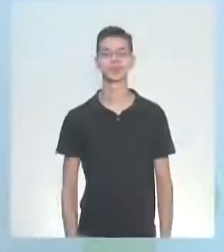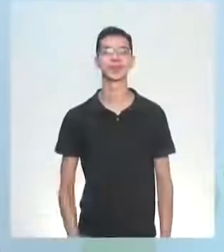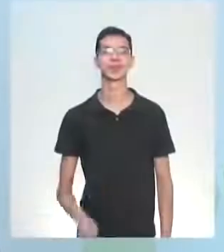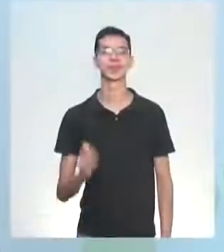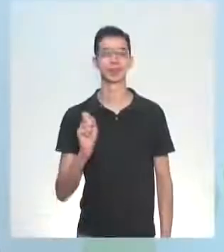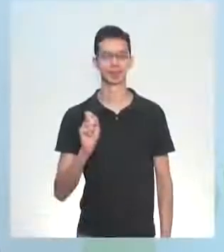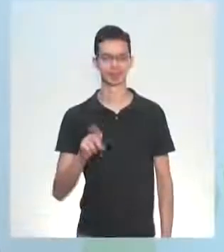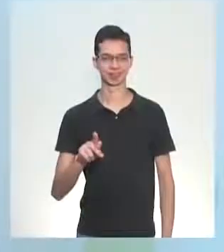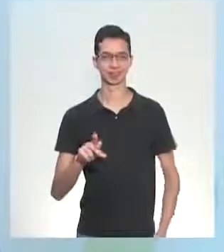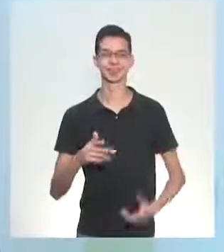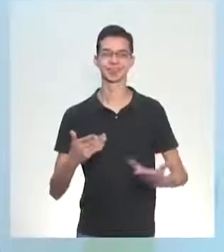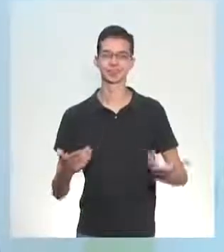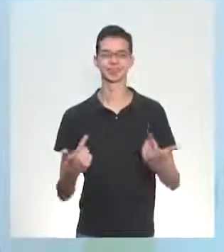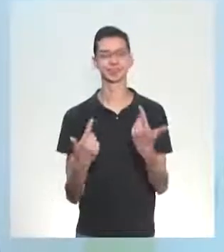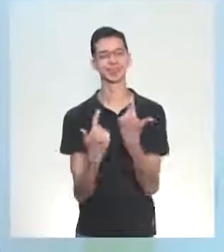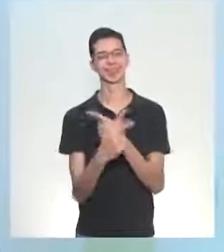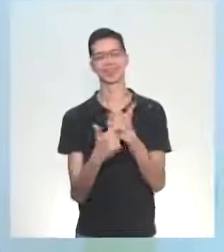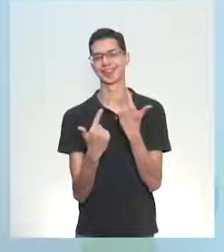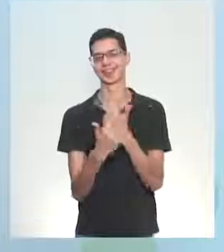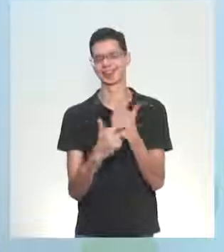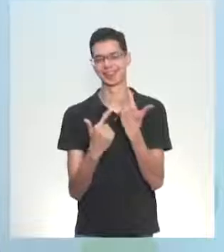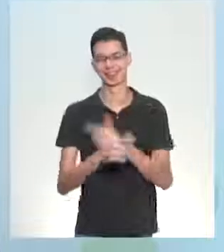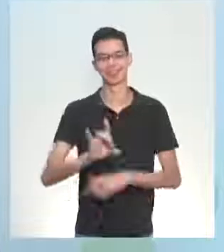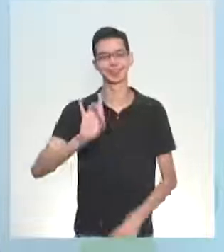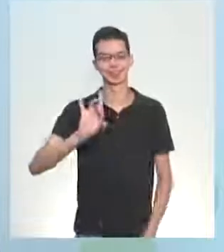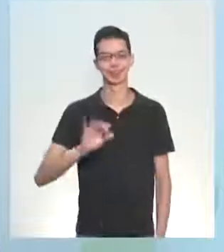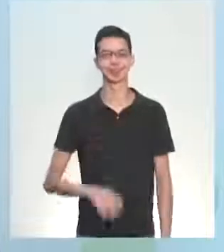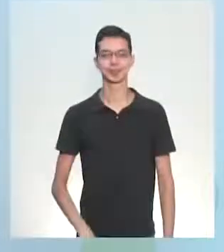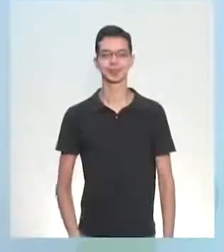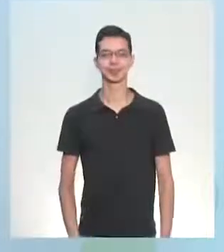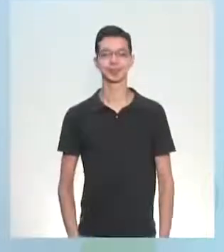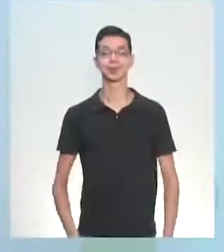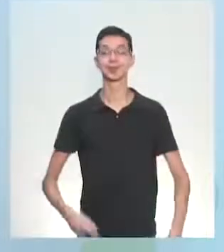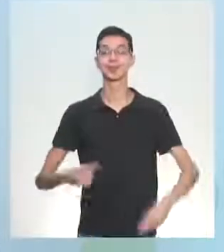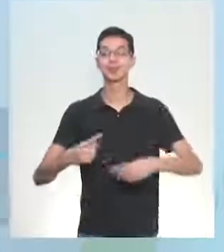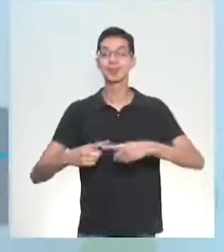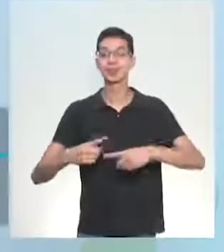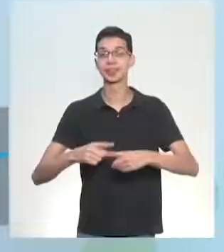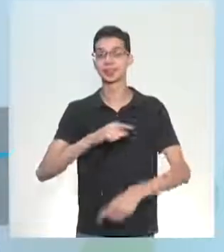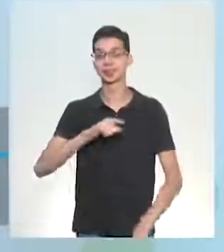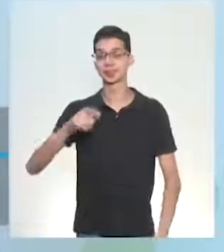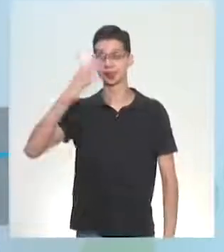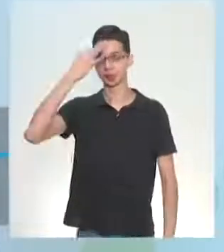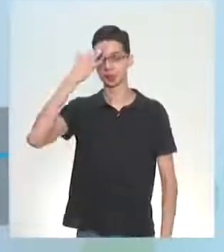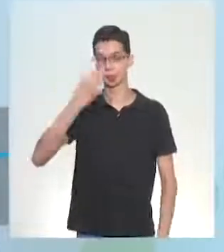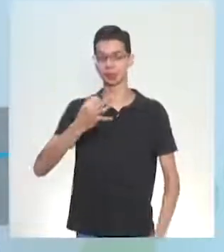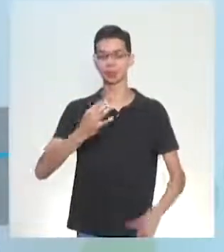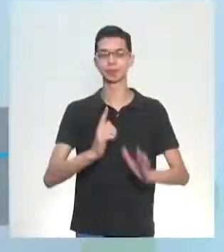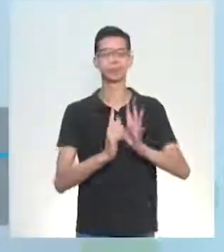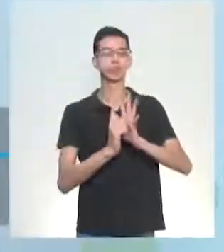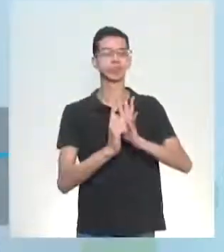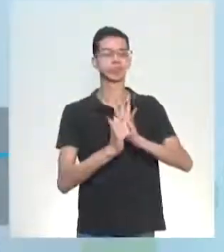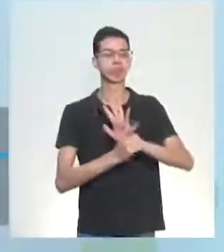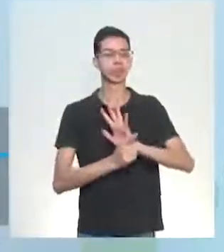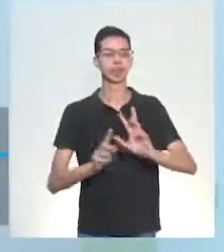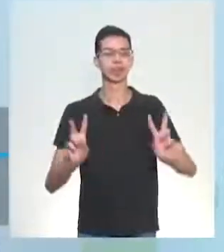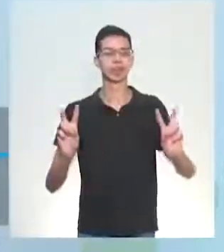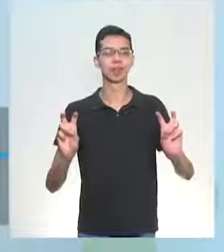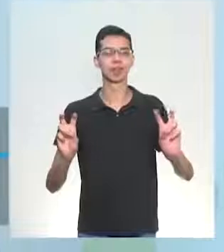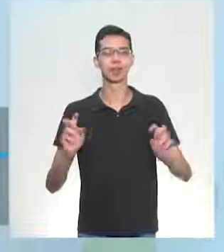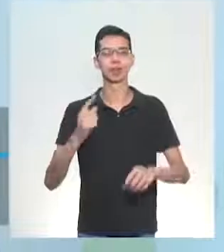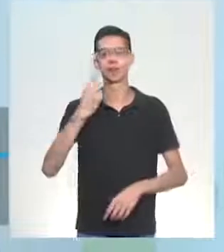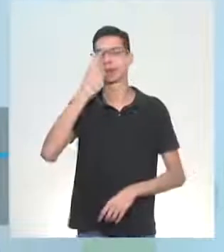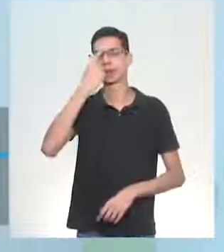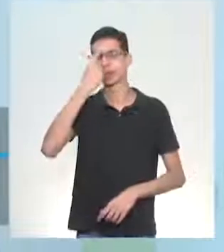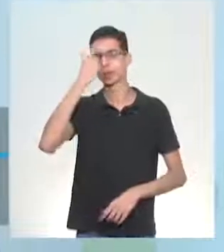Ok, então é só para descontrair, entrar nesse contexto aí que é um gênero que usa muito a questão da